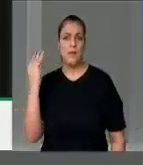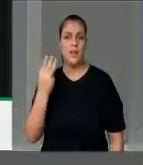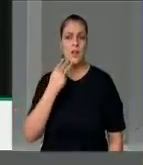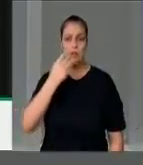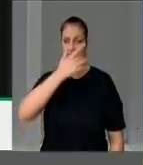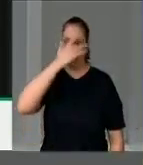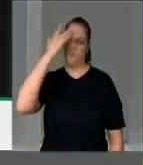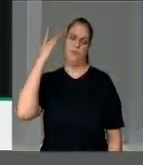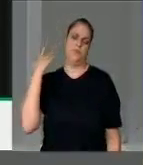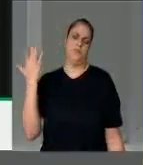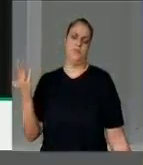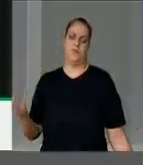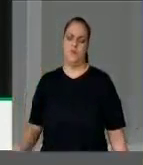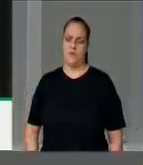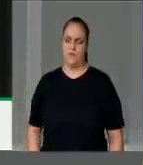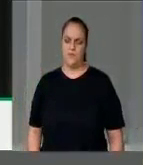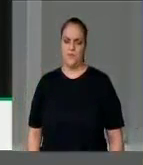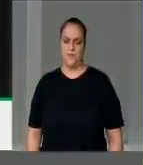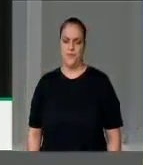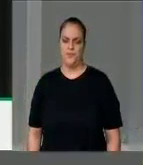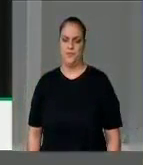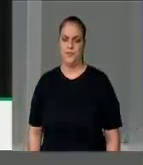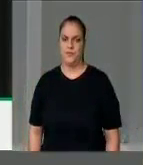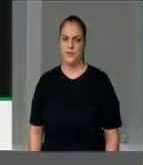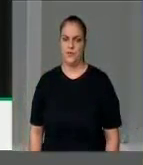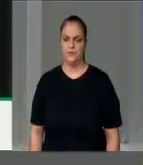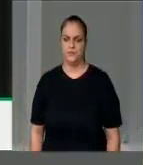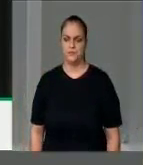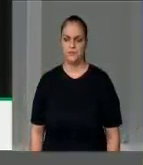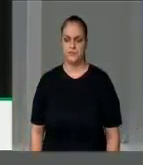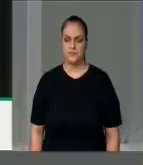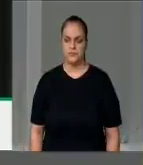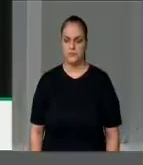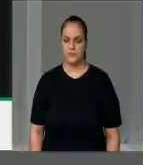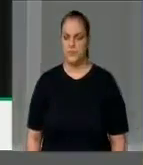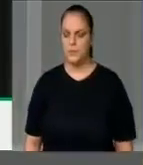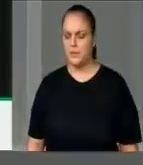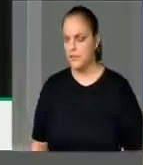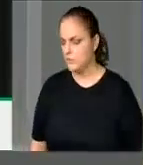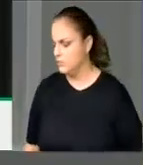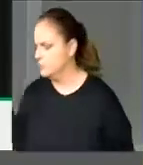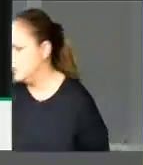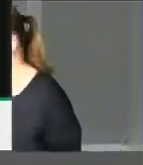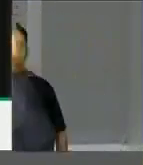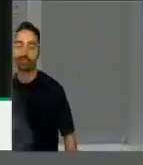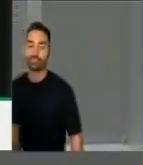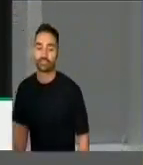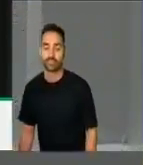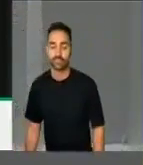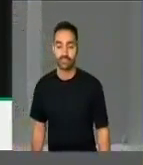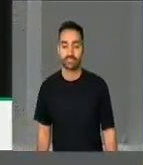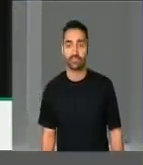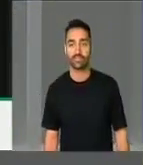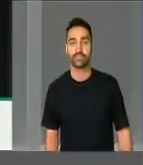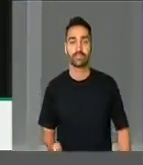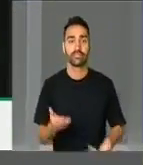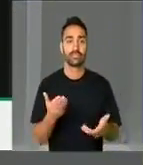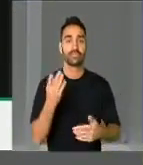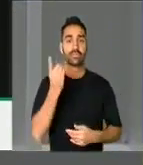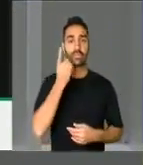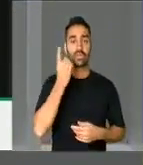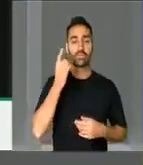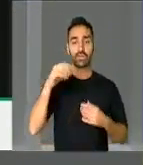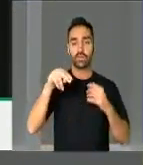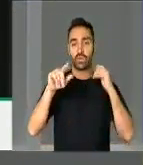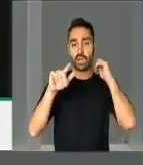desempregados no nosso país. Ora, o governo quer criar uma opinião pública, deputado